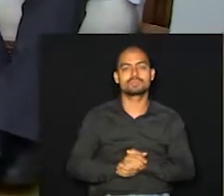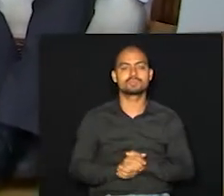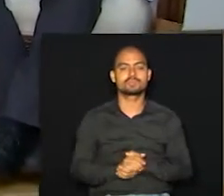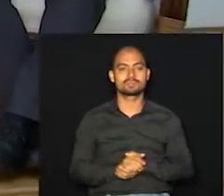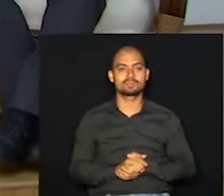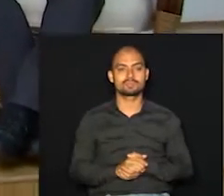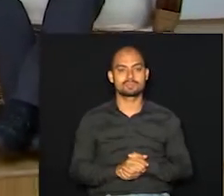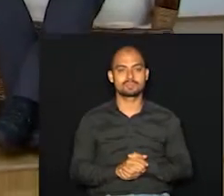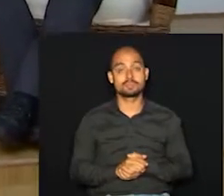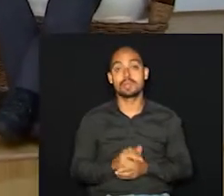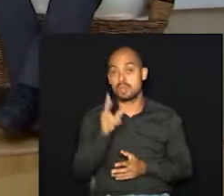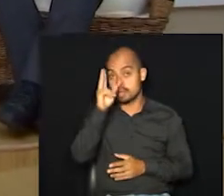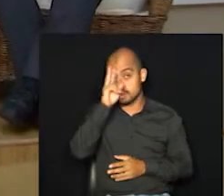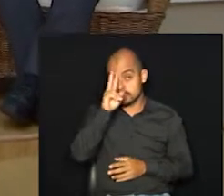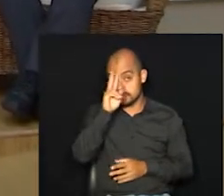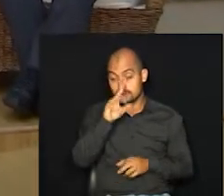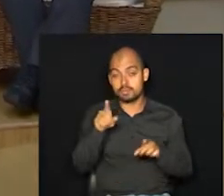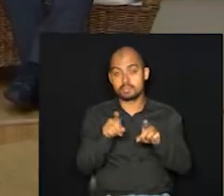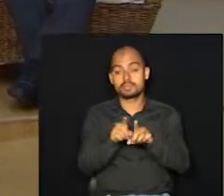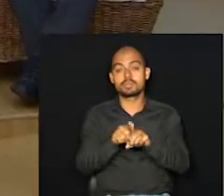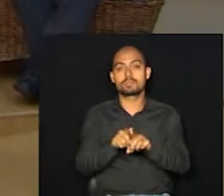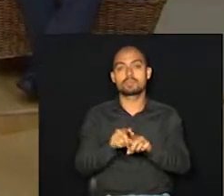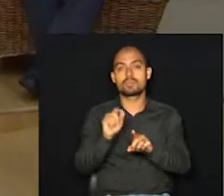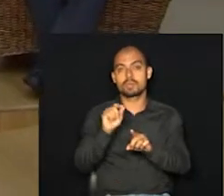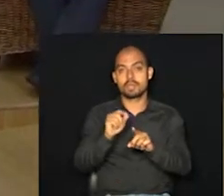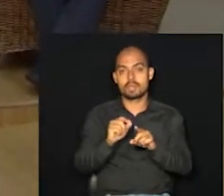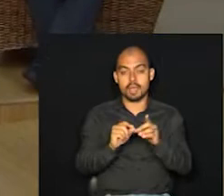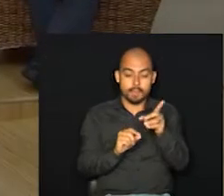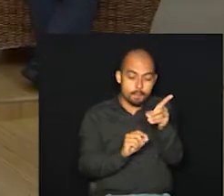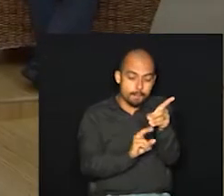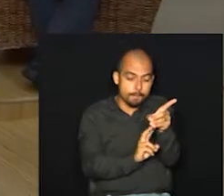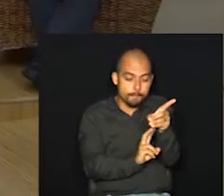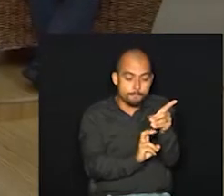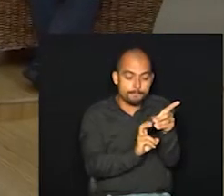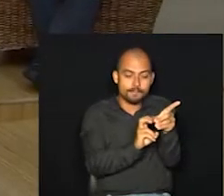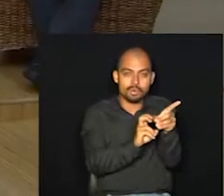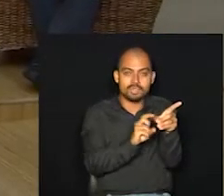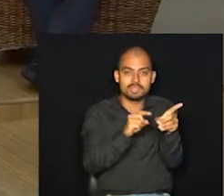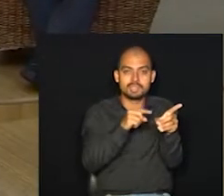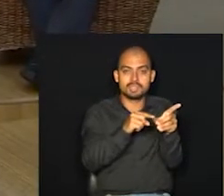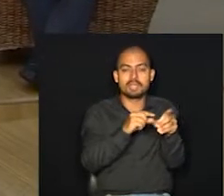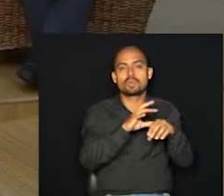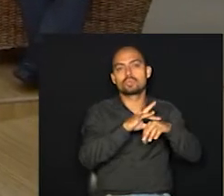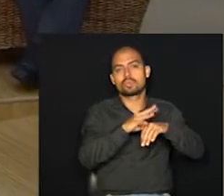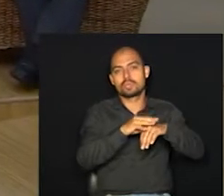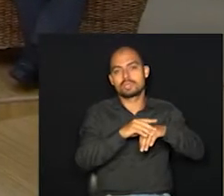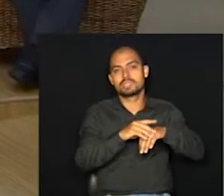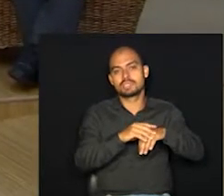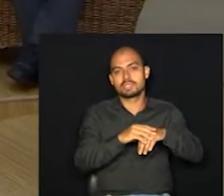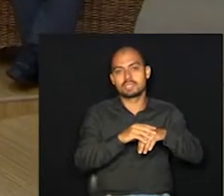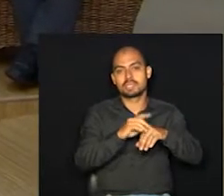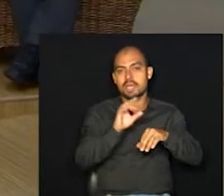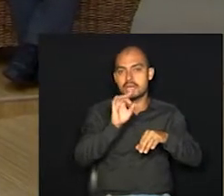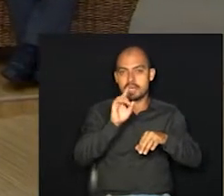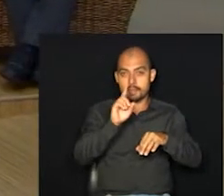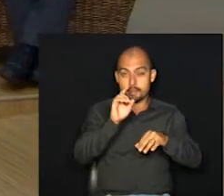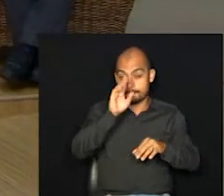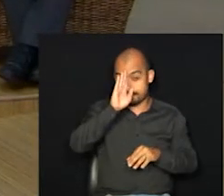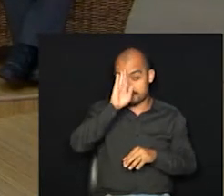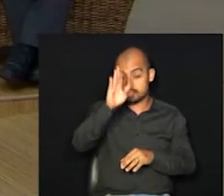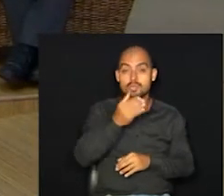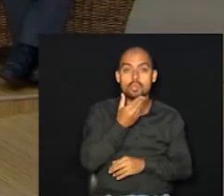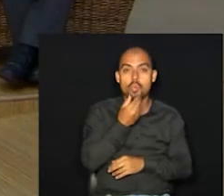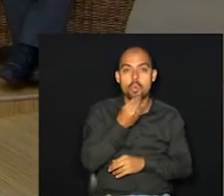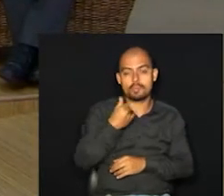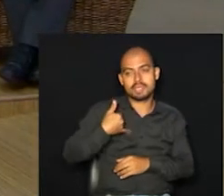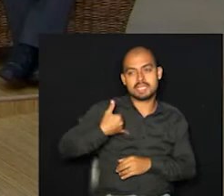no seu tratamento. Lembrar sempre que o câncer de próstata é uma doença que acomete homens, principalmente a